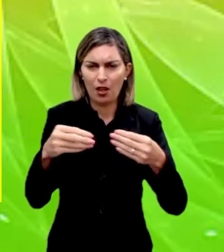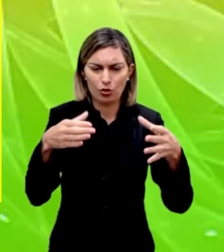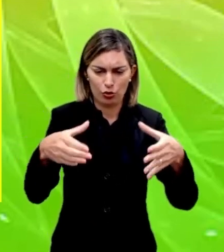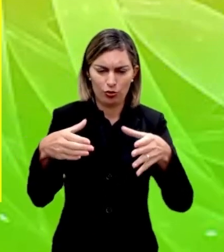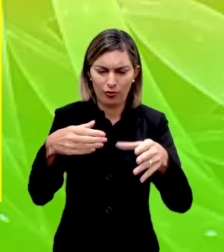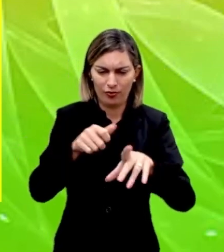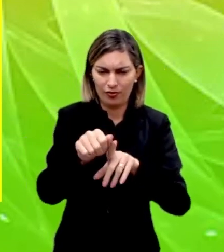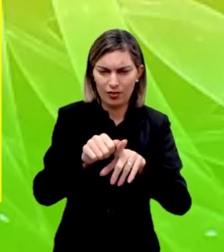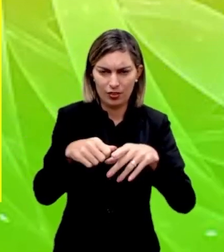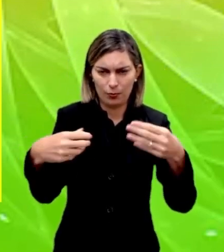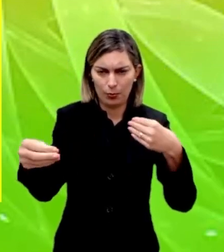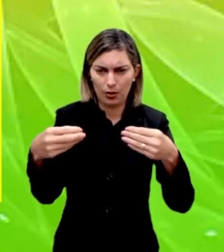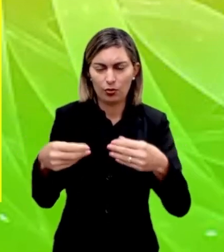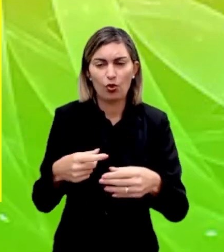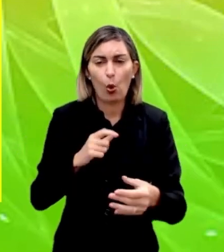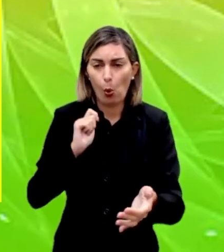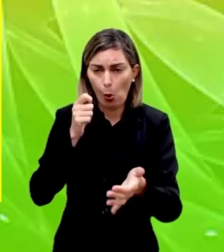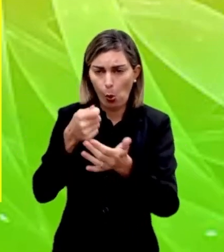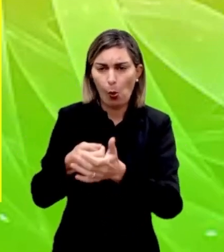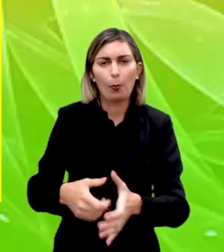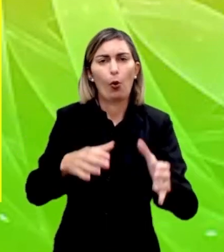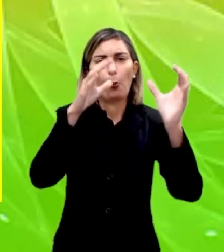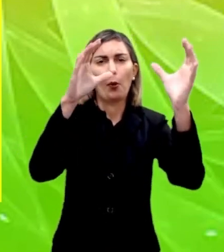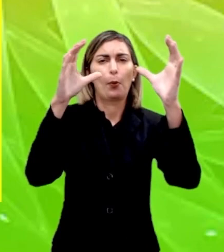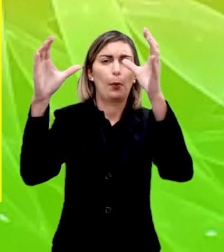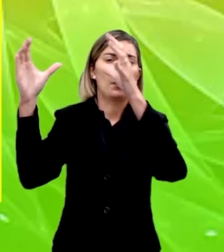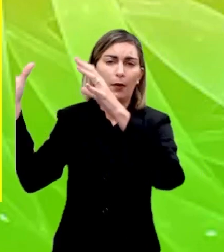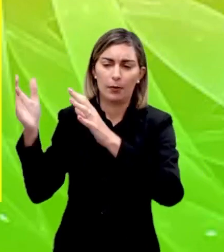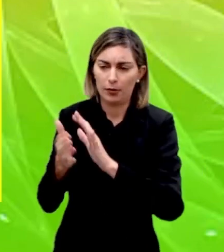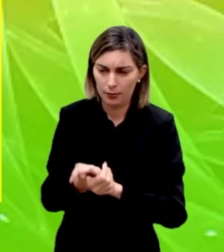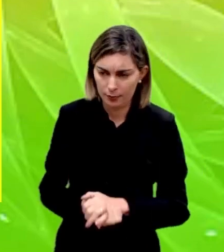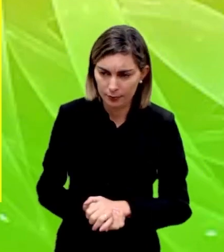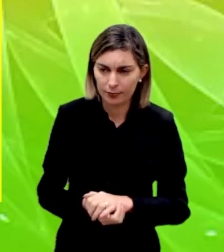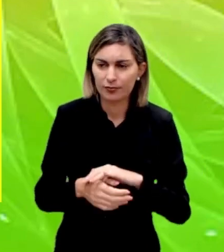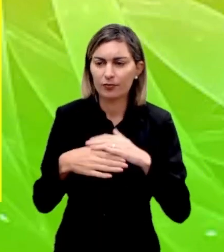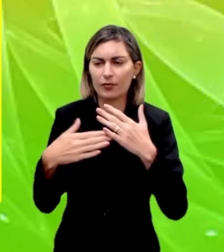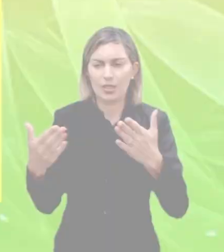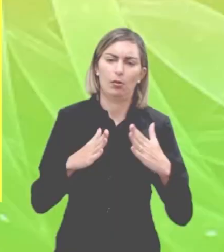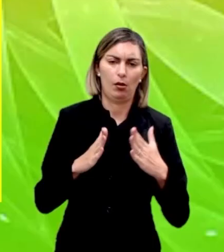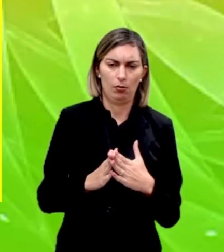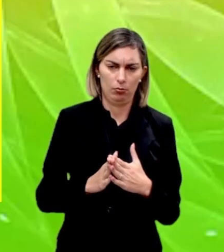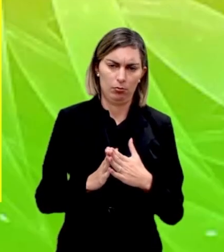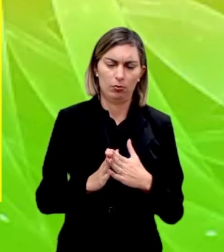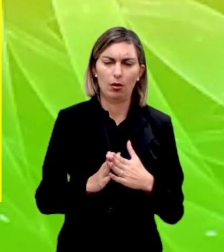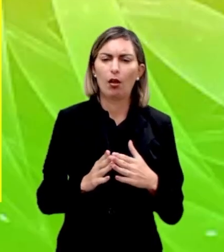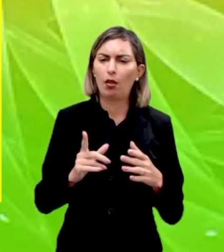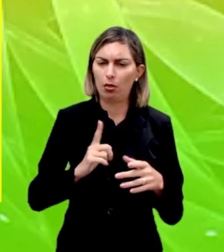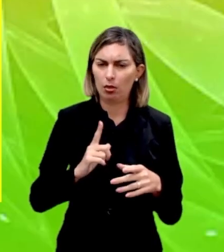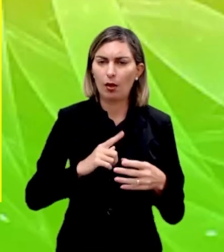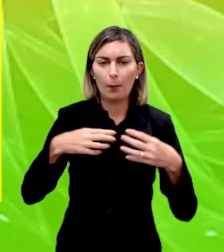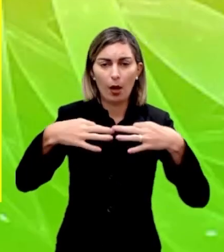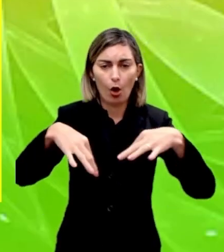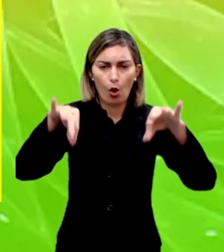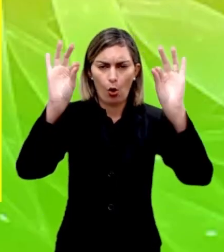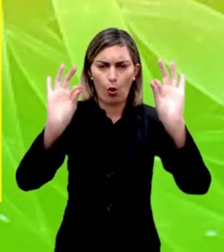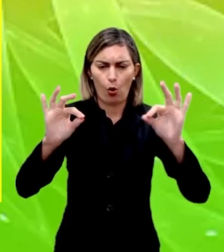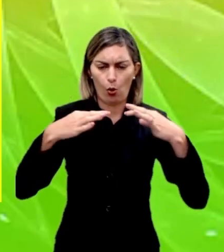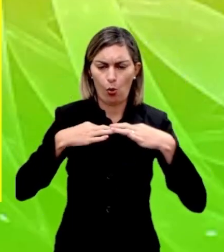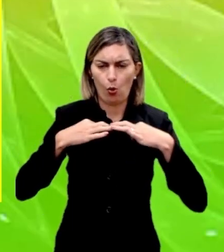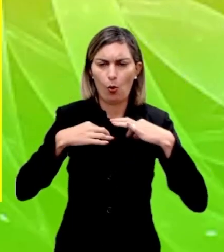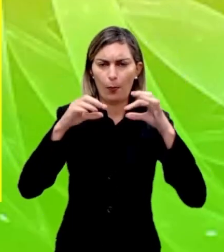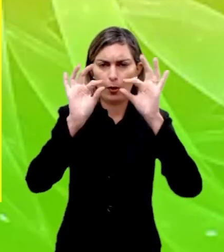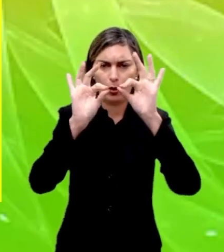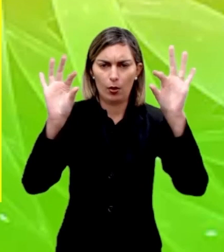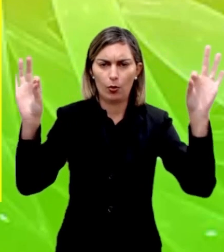né? Comprou uma cocada, ela compra um Tupperware. Então isso aí não está certo. Ao estender a roupa,